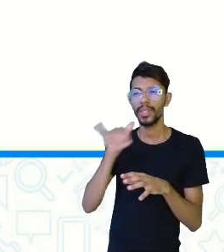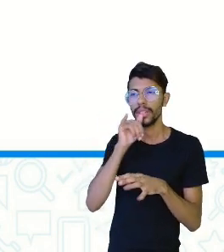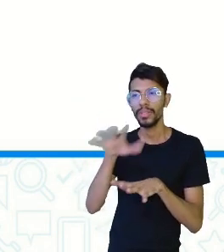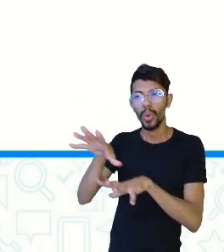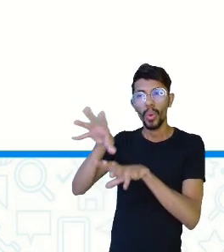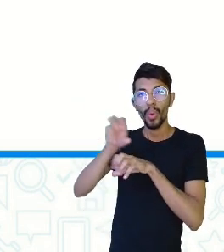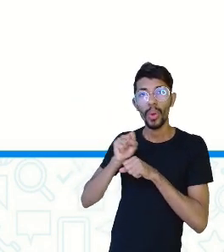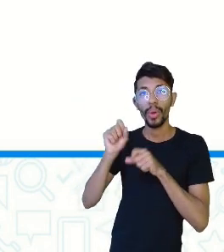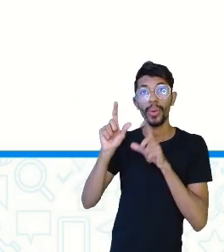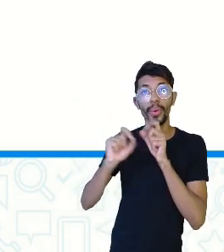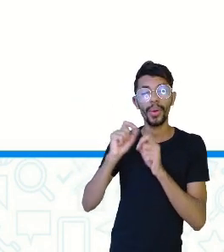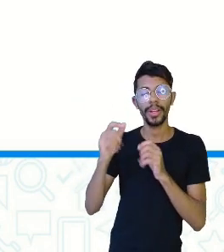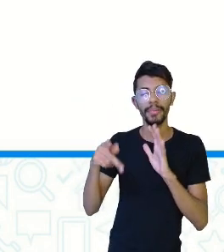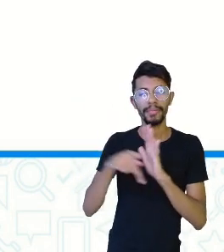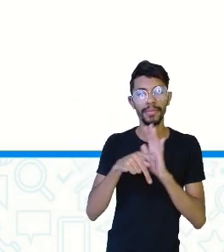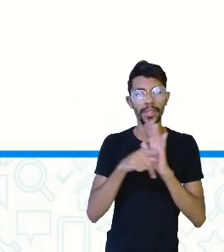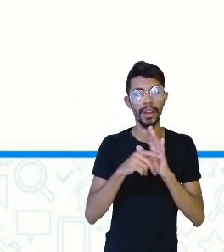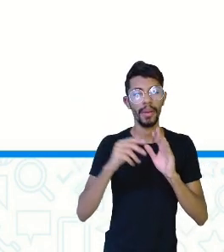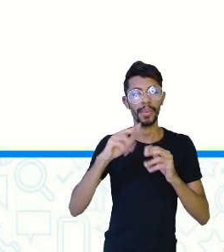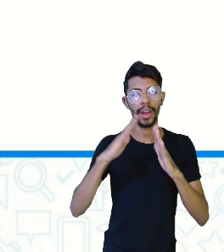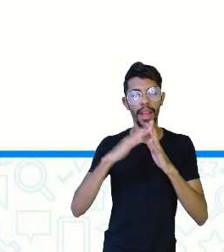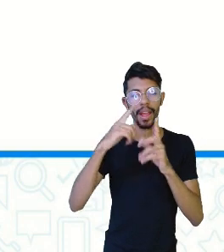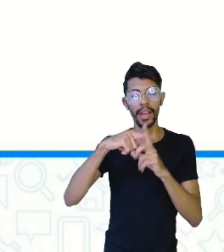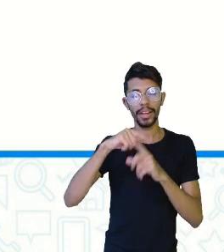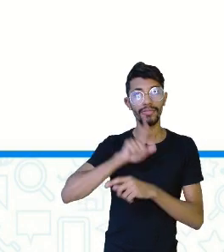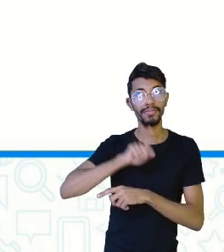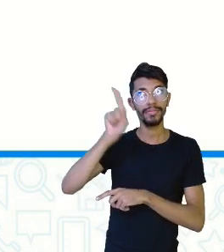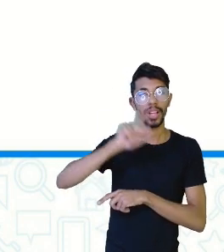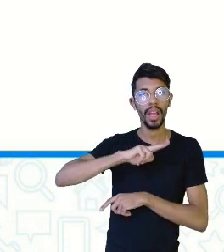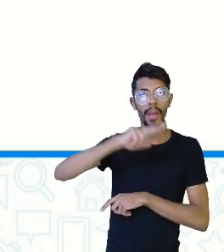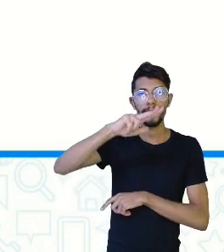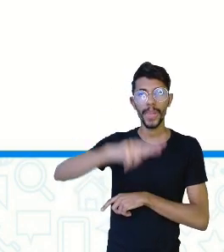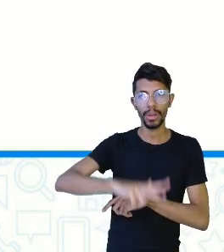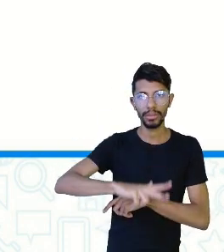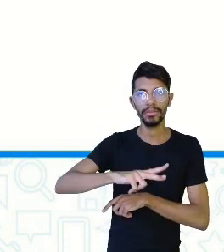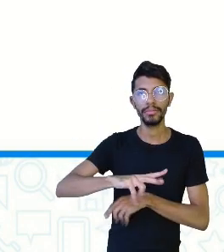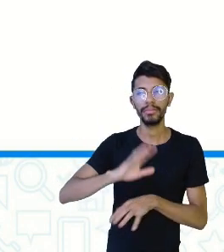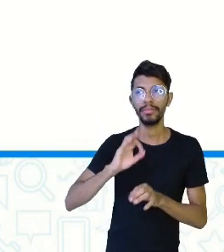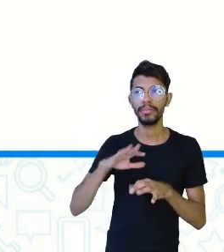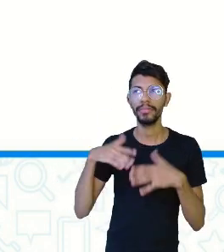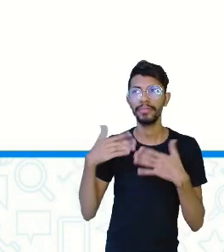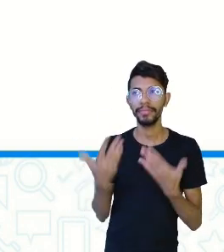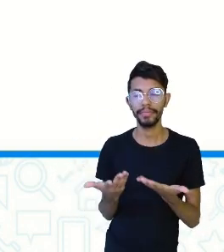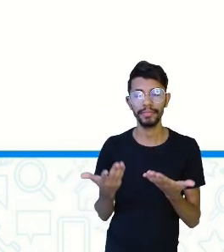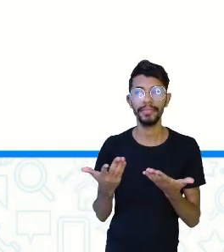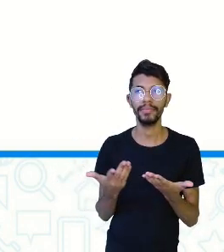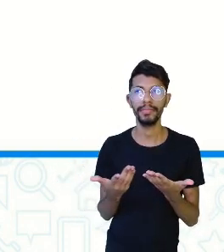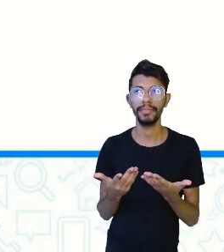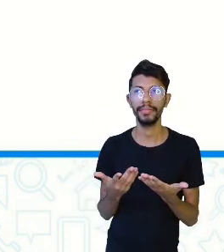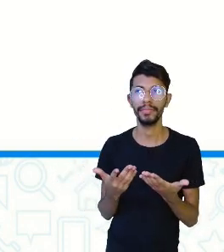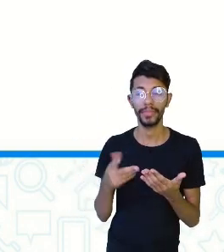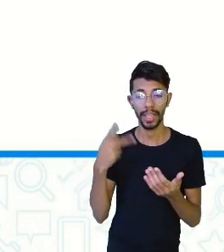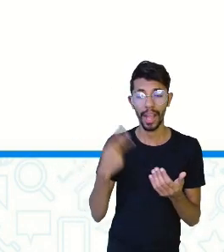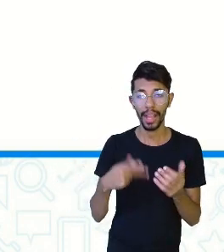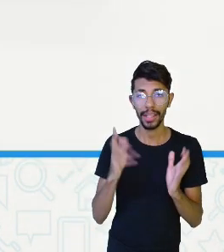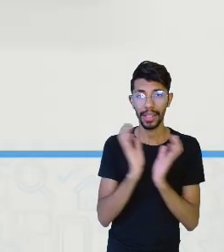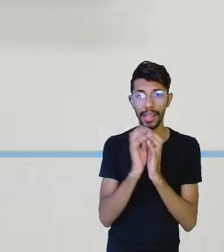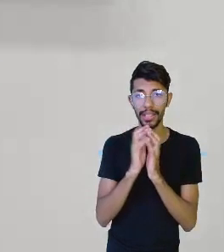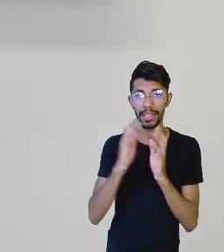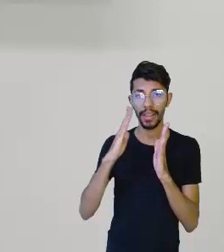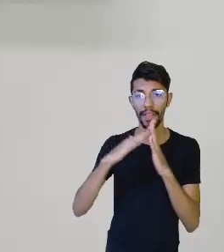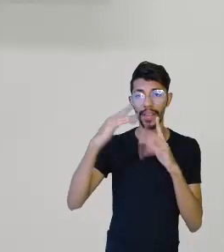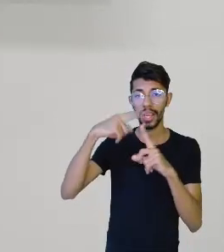Antônio do Faro. Então, essa igreja que nós falamos agora, aqui em Recife, ela é